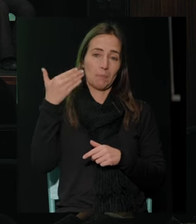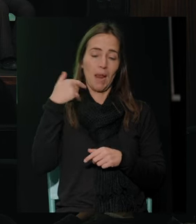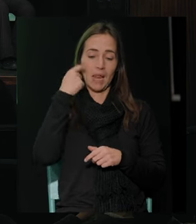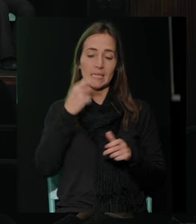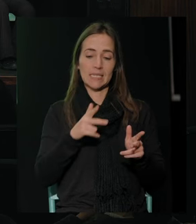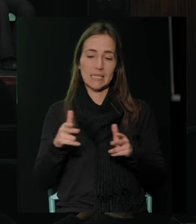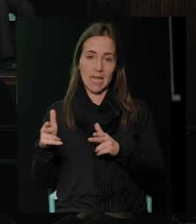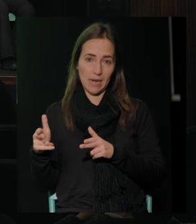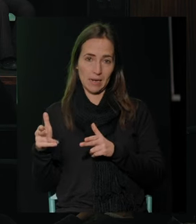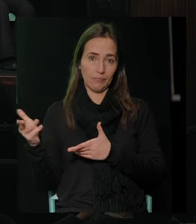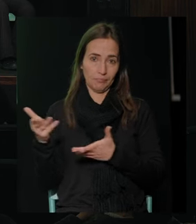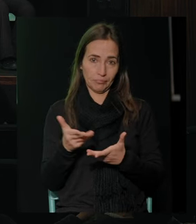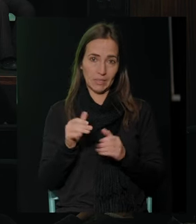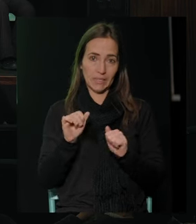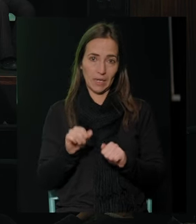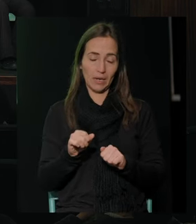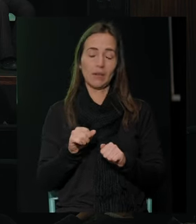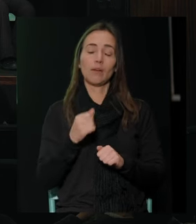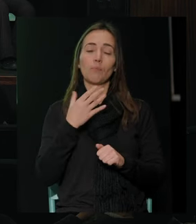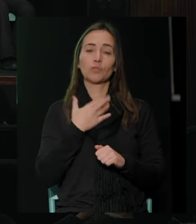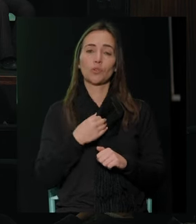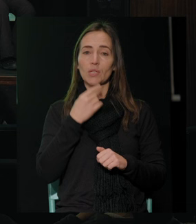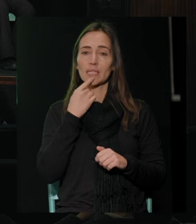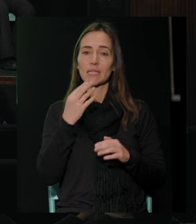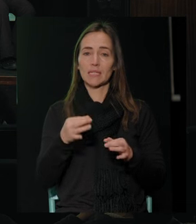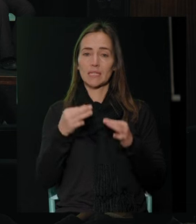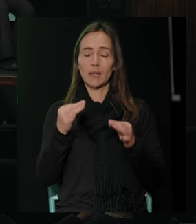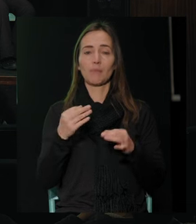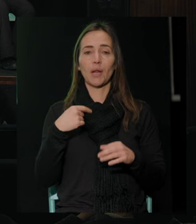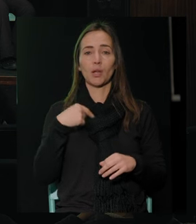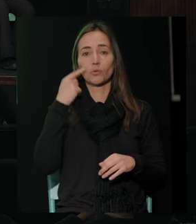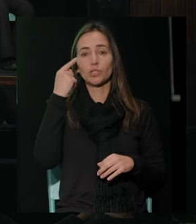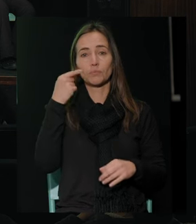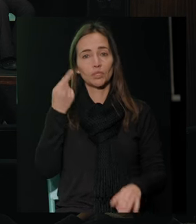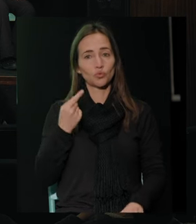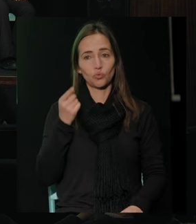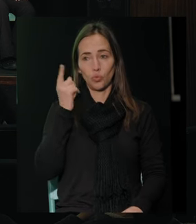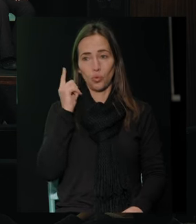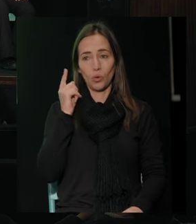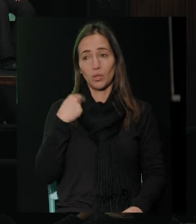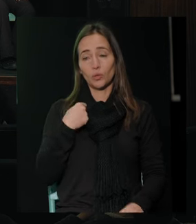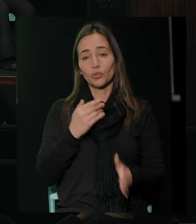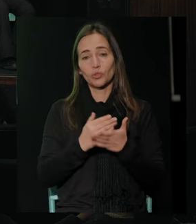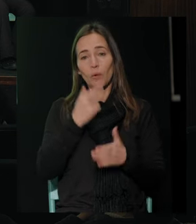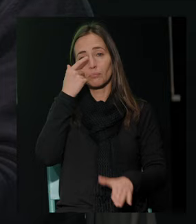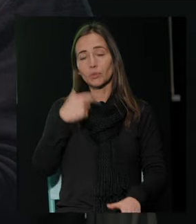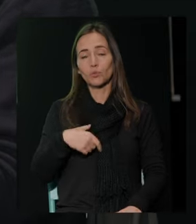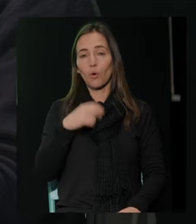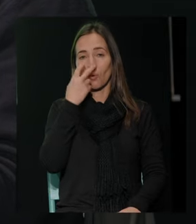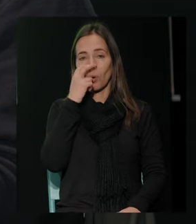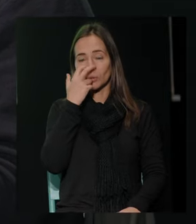mas como eu costumo e gosto sempre de referenciar, eu não sou especialista na matéria, sou apenas um curioso, uma pessoa que de